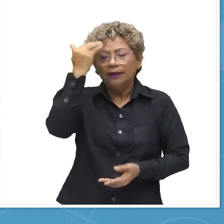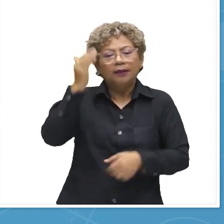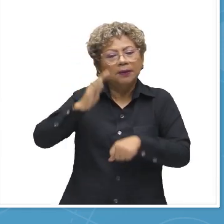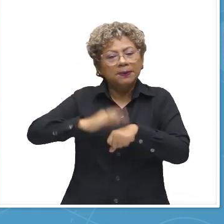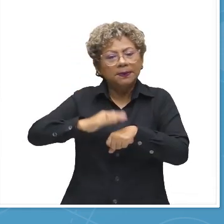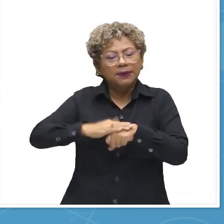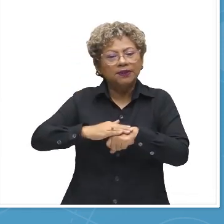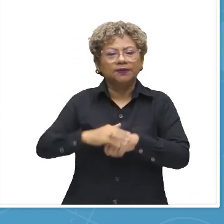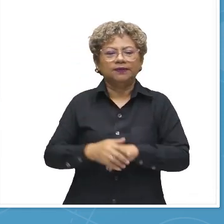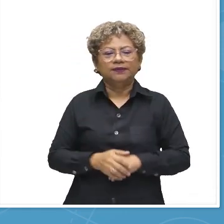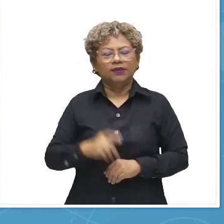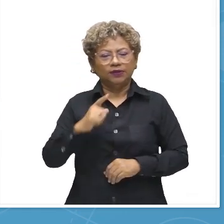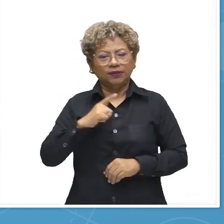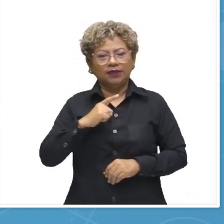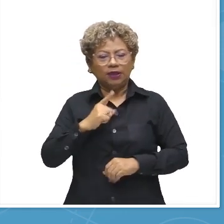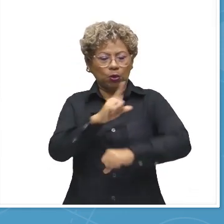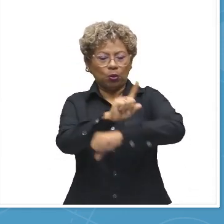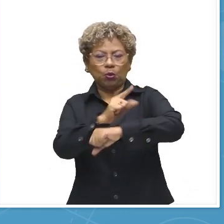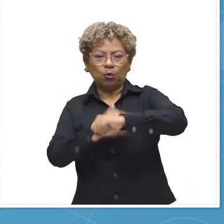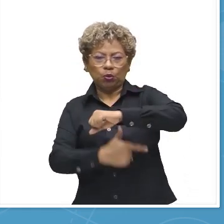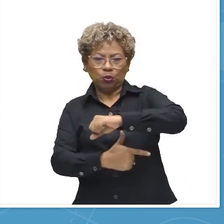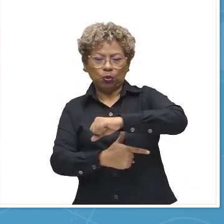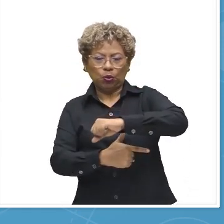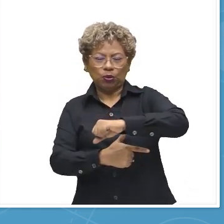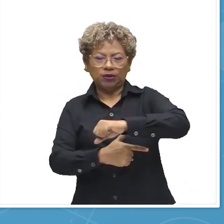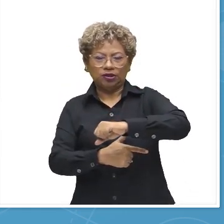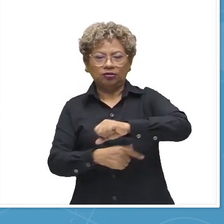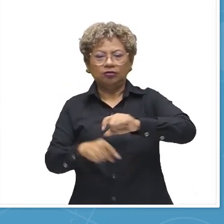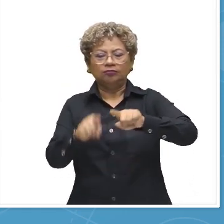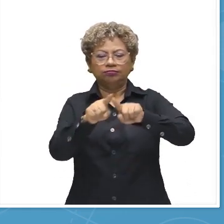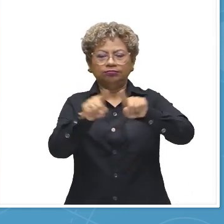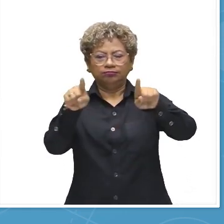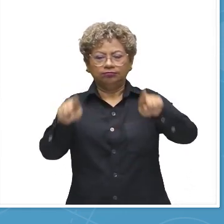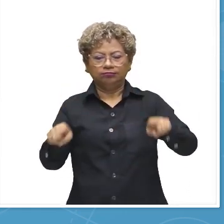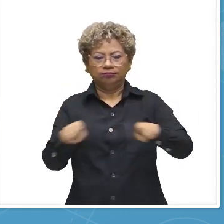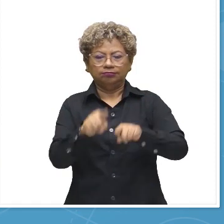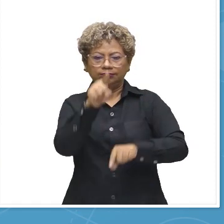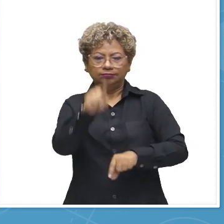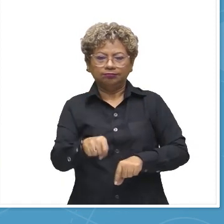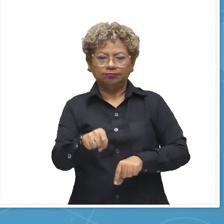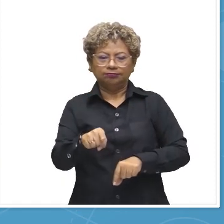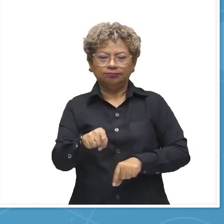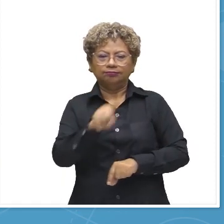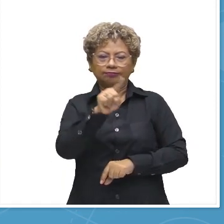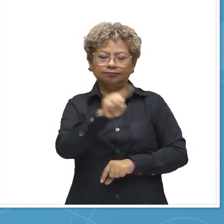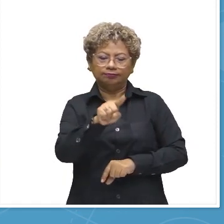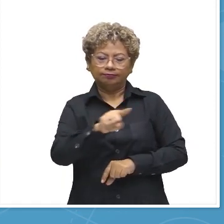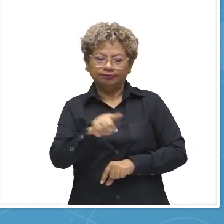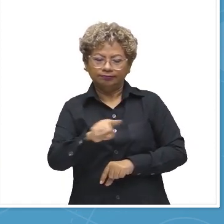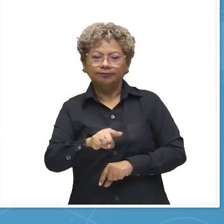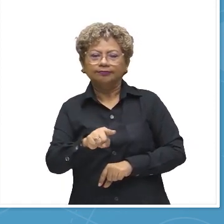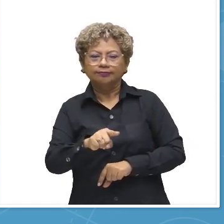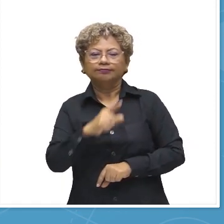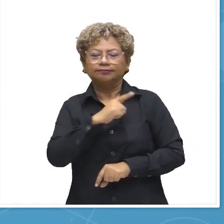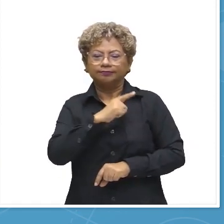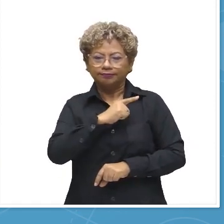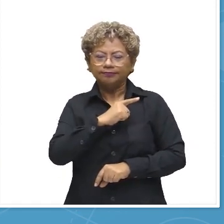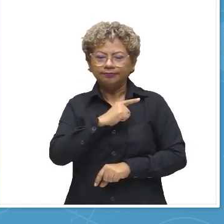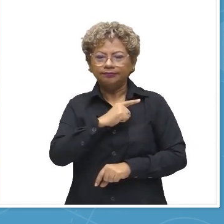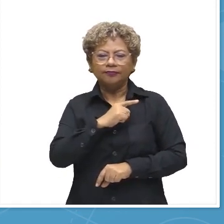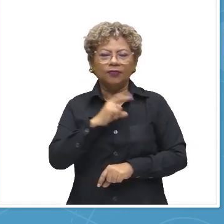tenho uma área rosa de um total de duas áreas. Duas, ó, eu tenho uma área rosa e uma área branca, então eu